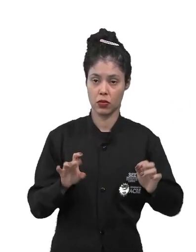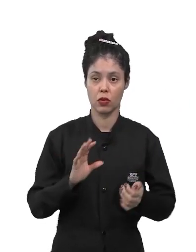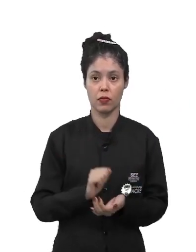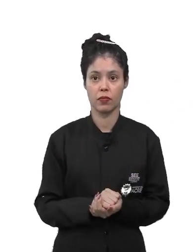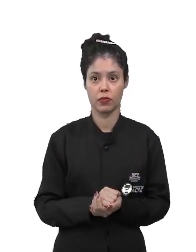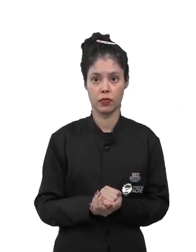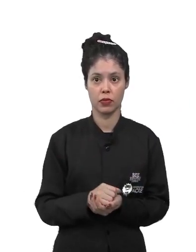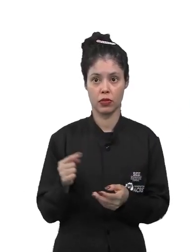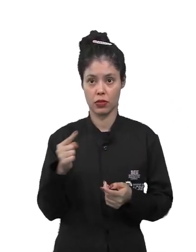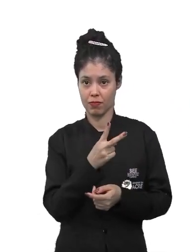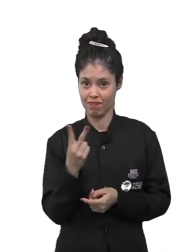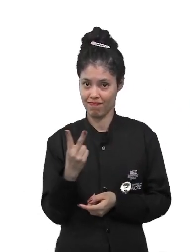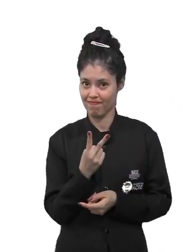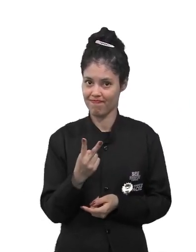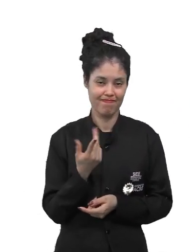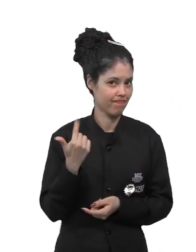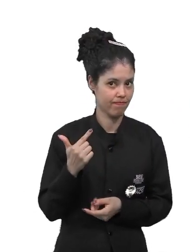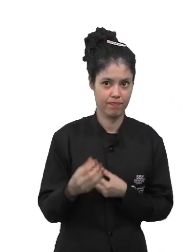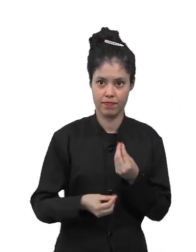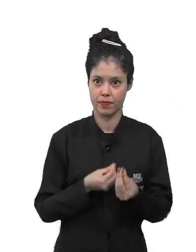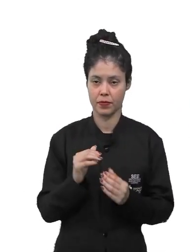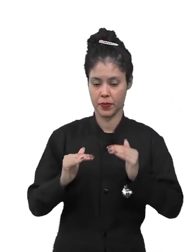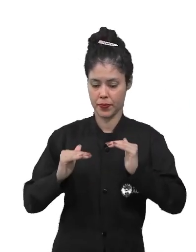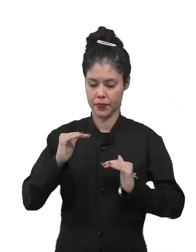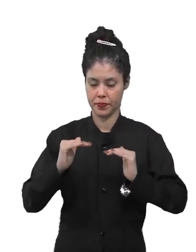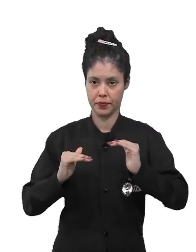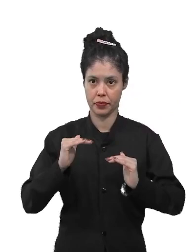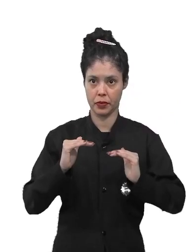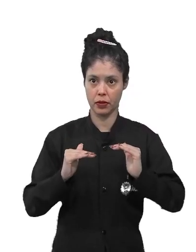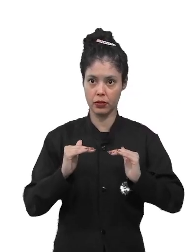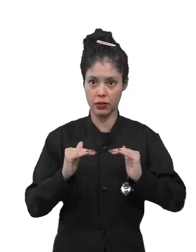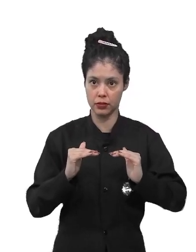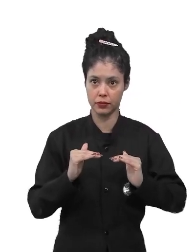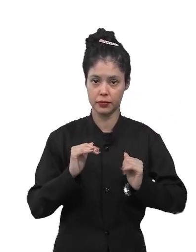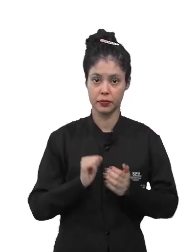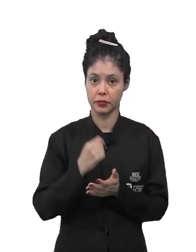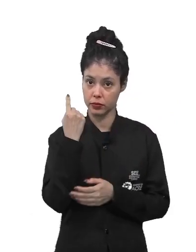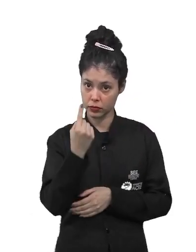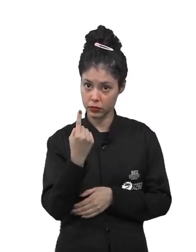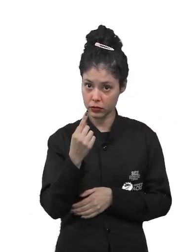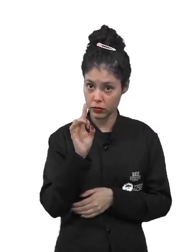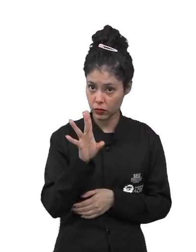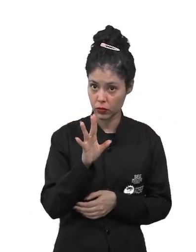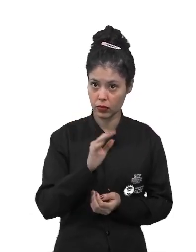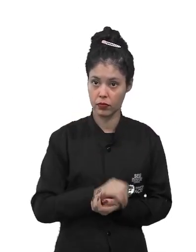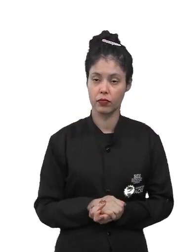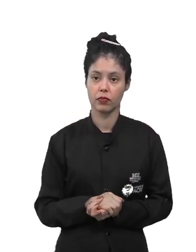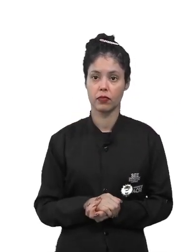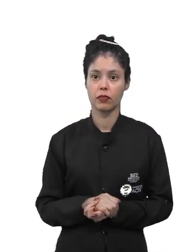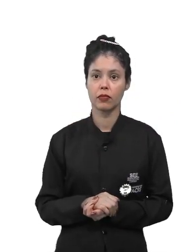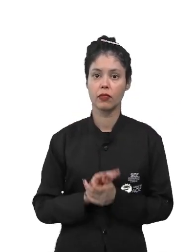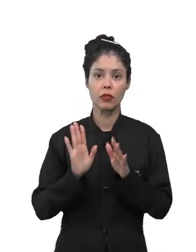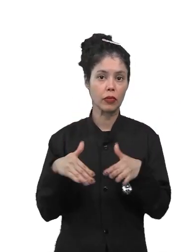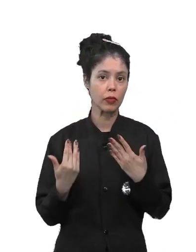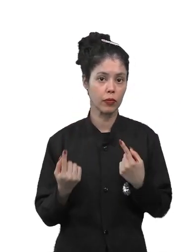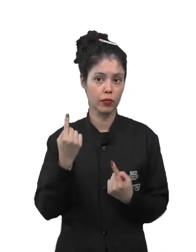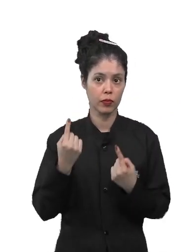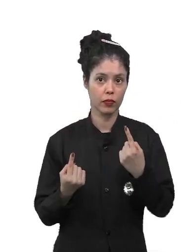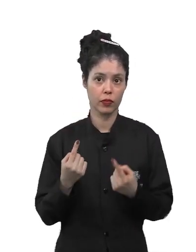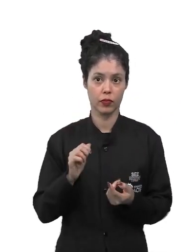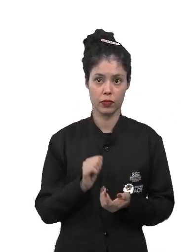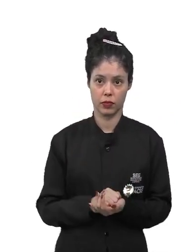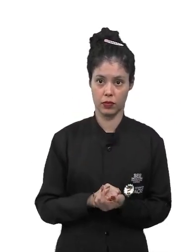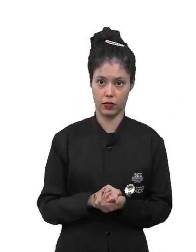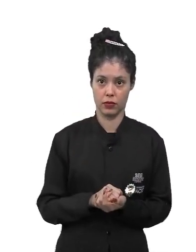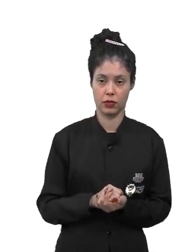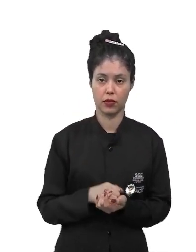Logo, eles dois não seria o suficiente para balancear. E ele quer que coloque em uma peça de chumbo apenas. Então, qual dessas alternativas